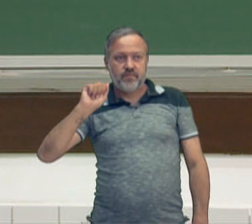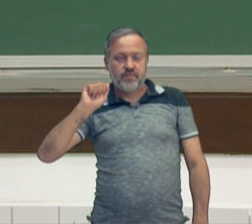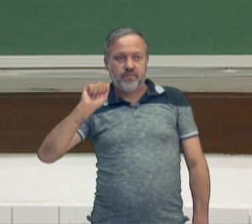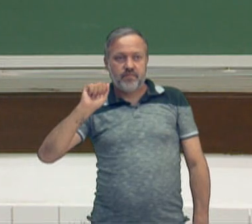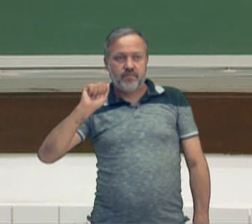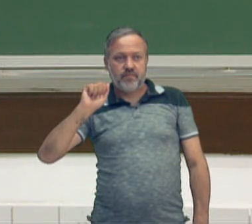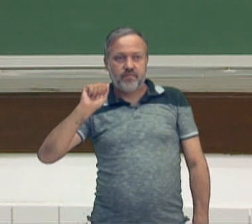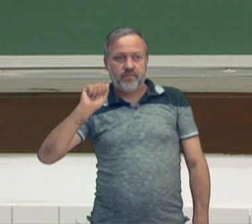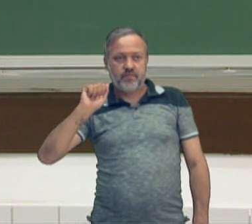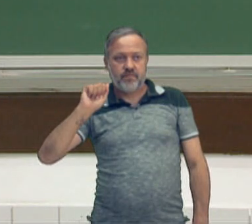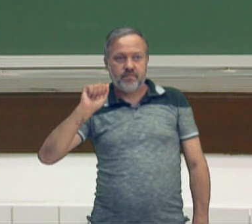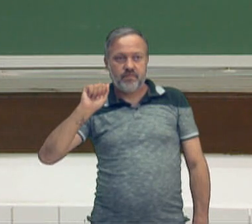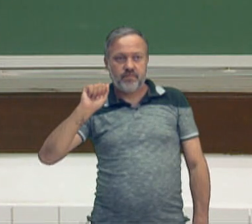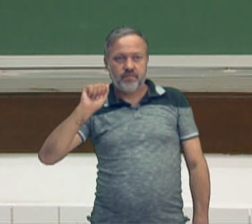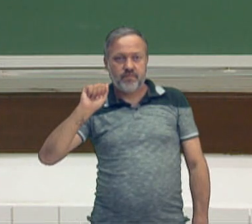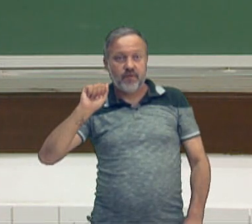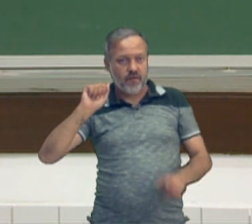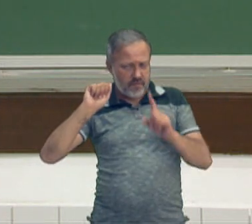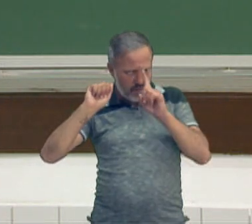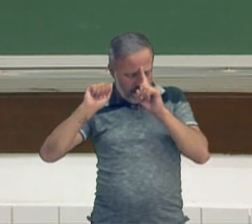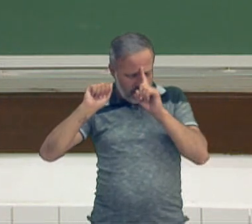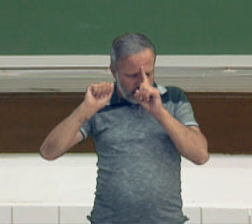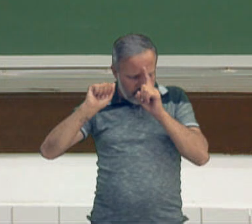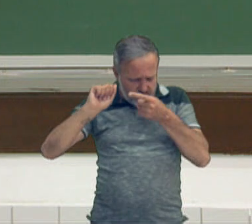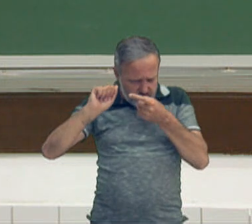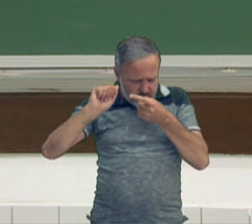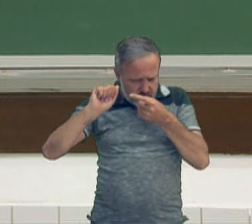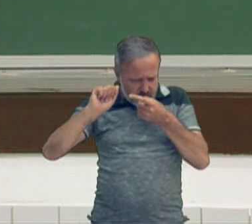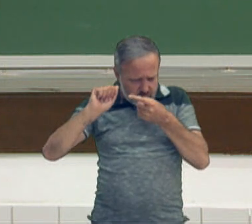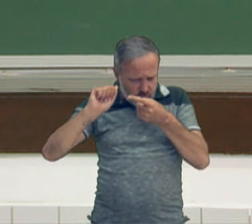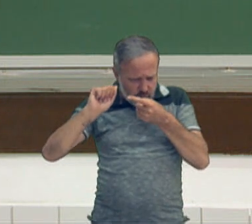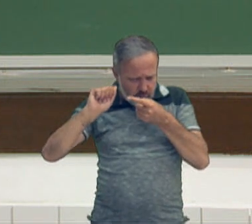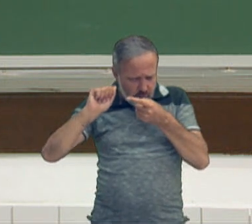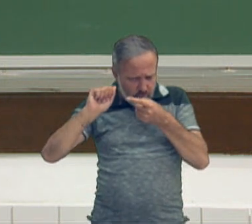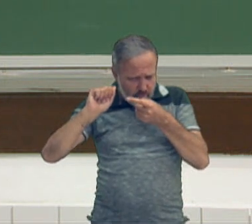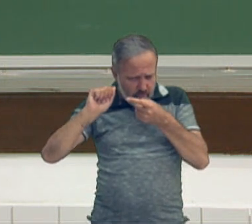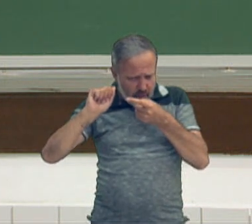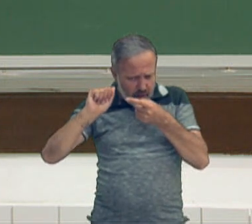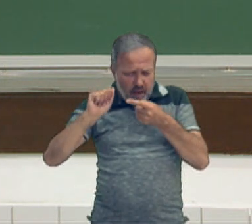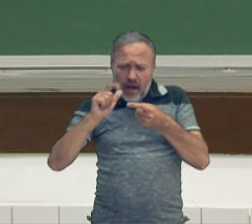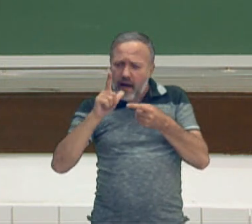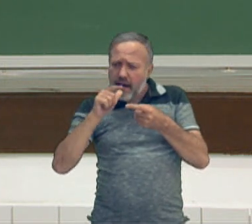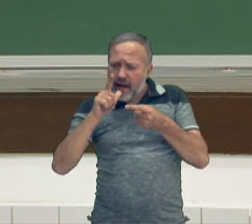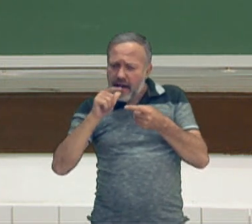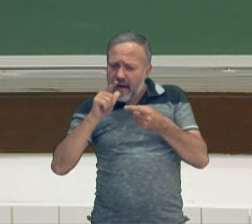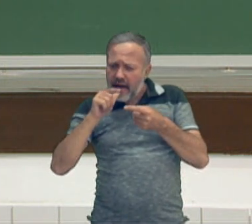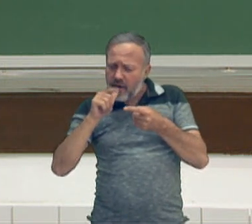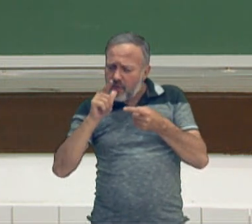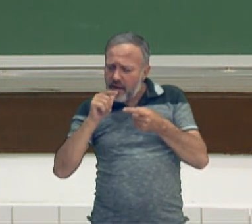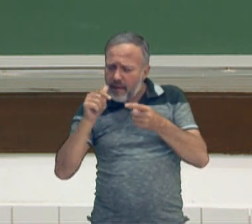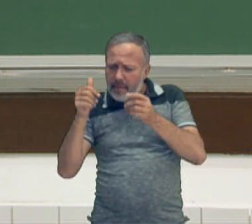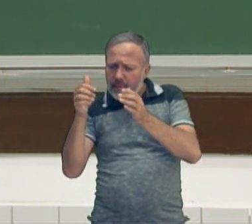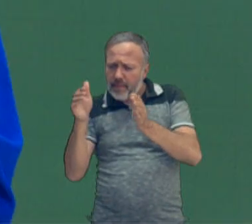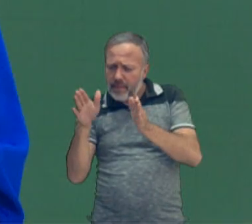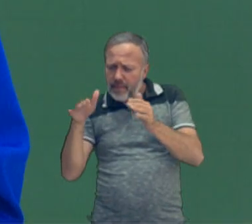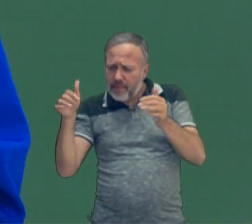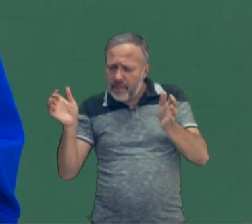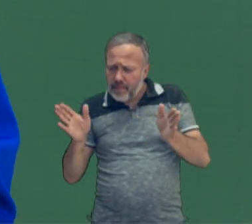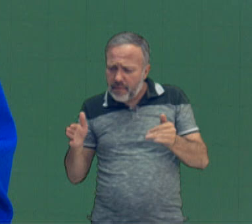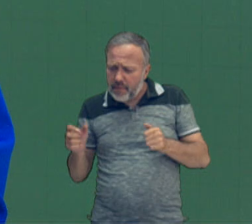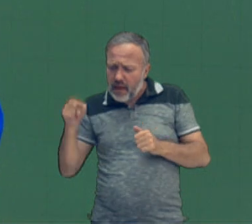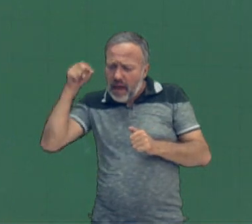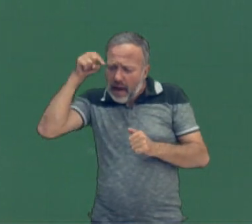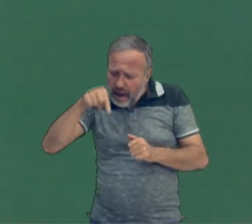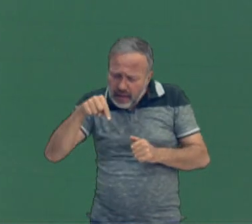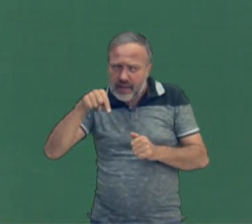no meio de um lago. Para aquele período, para aquela época, com que tecnologia? Fizeram fundação, estacas?